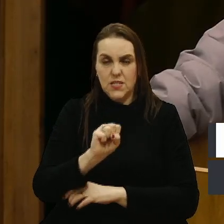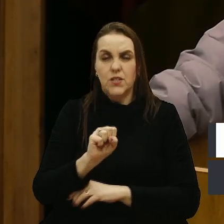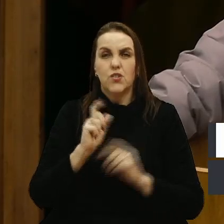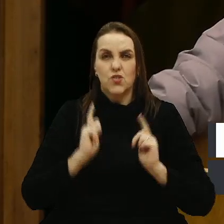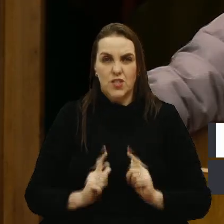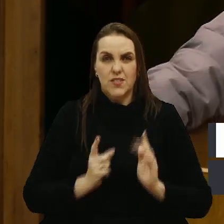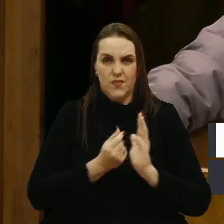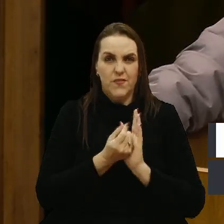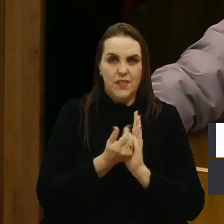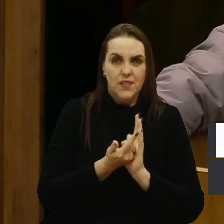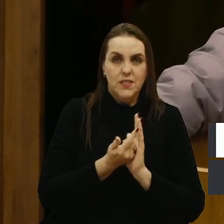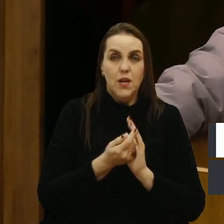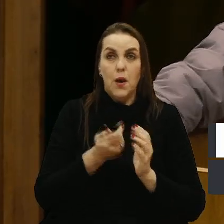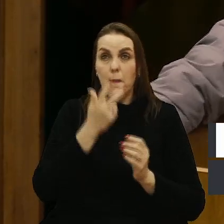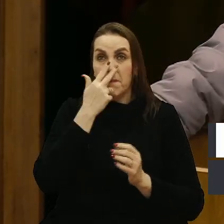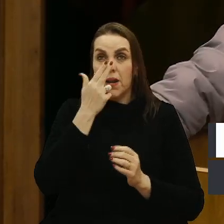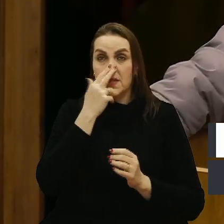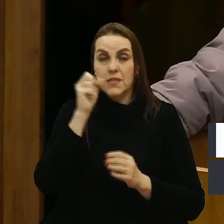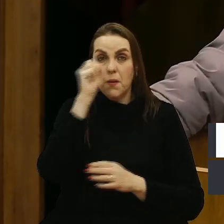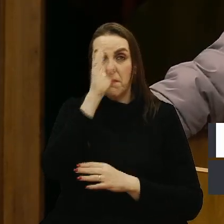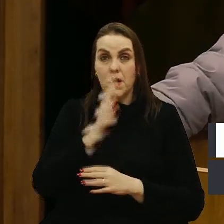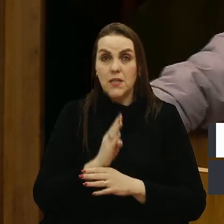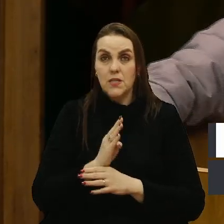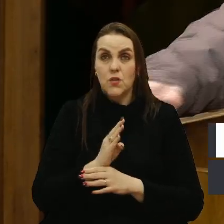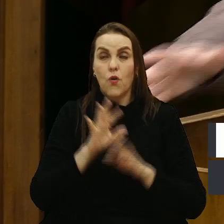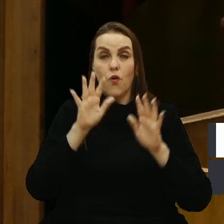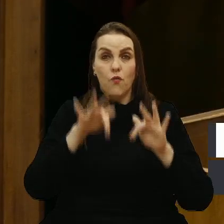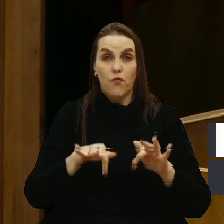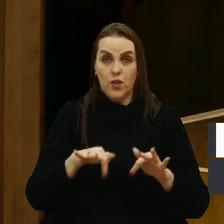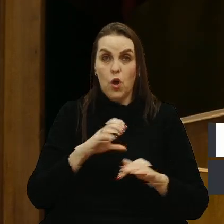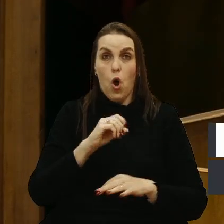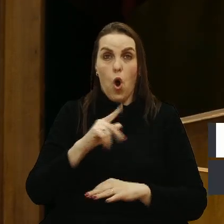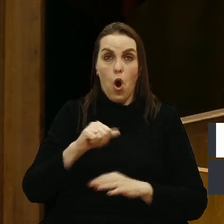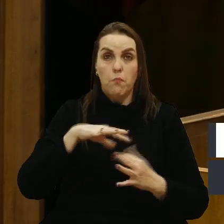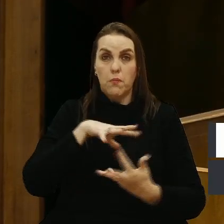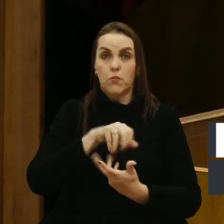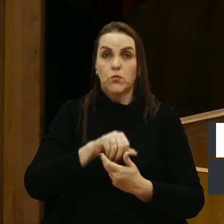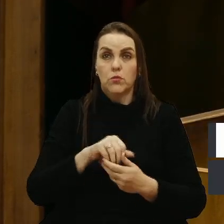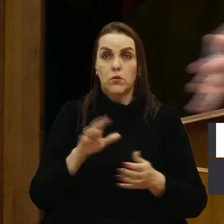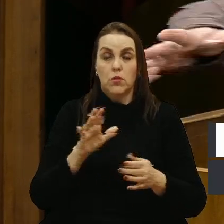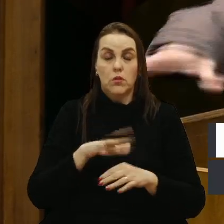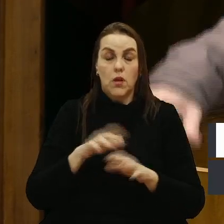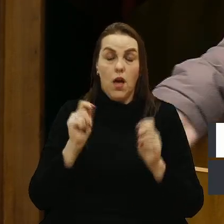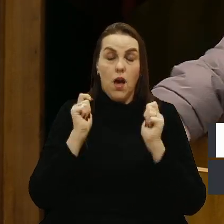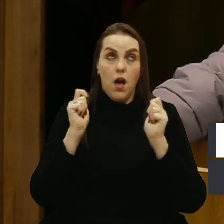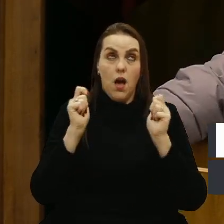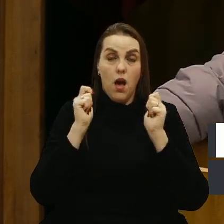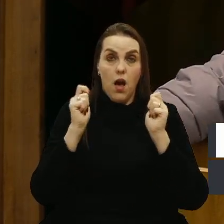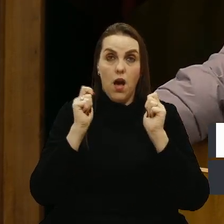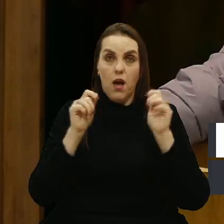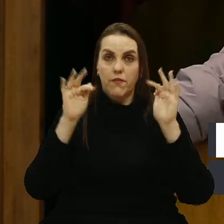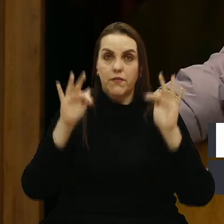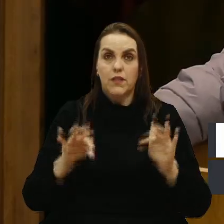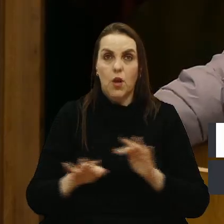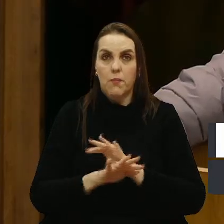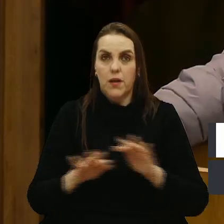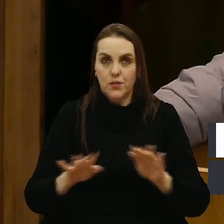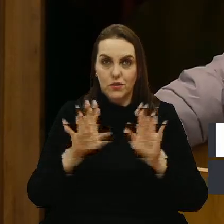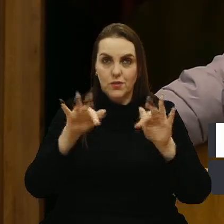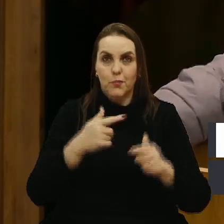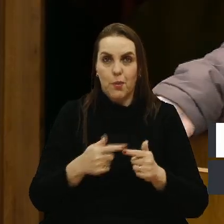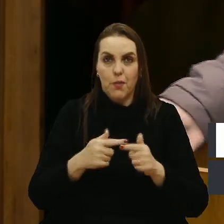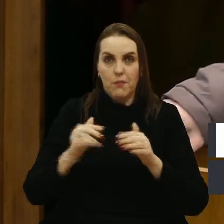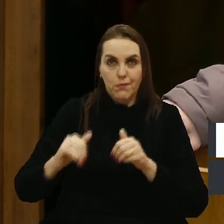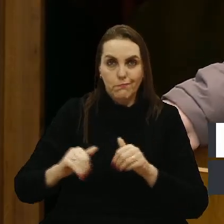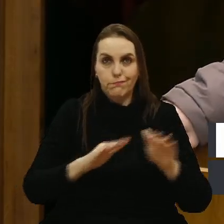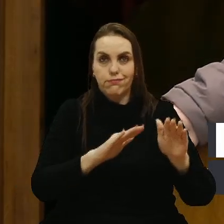parecia, vereador Lucas, que o Brasil tinha classificado para a final da Copa do Mundo. É um sentimento em todo mundo. Porra, tiramos o problema